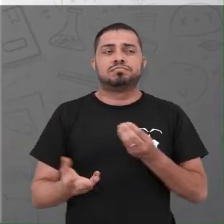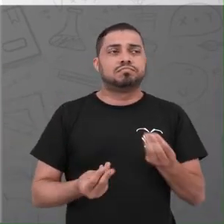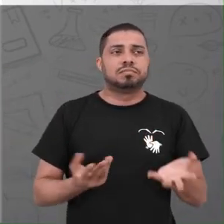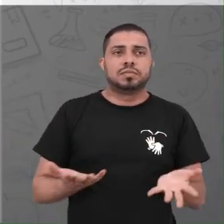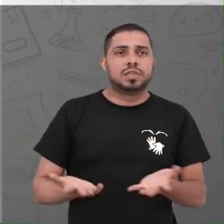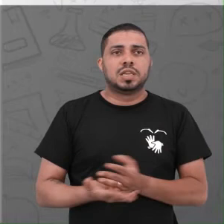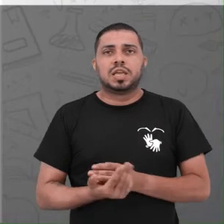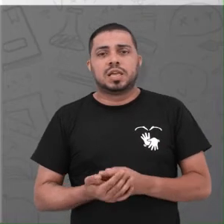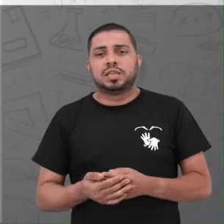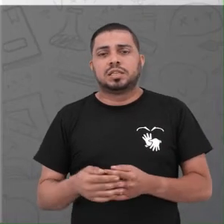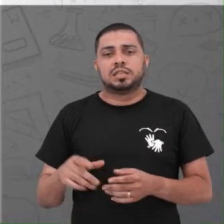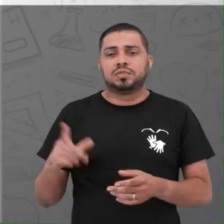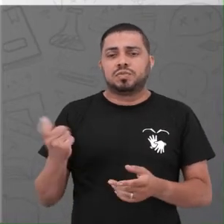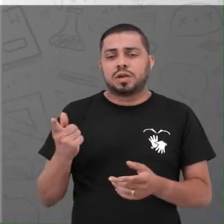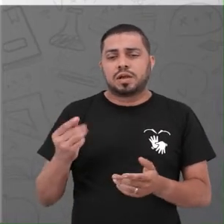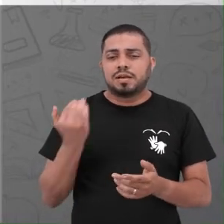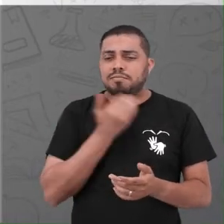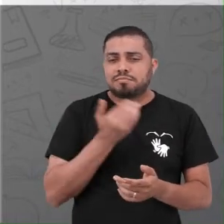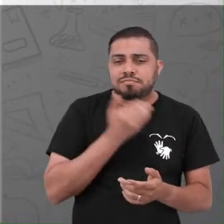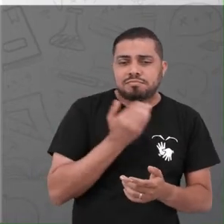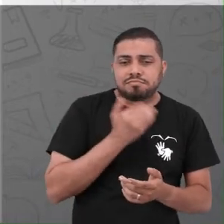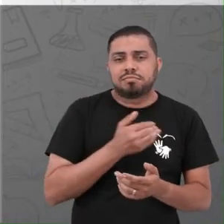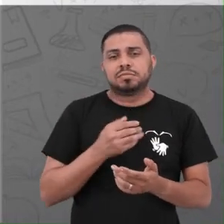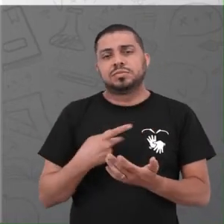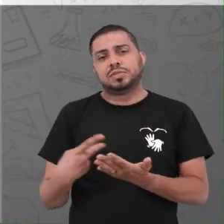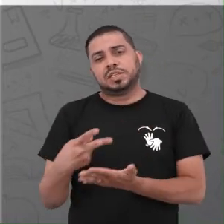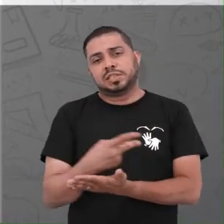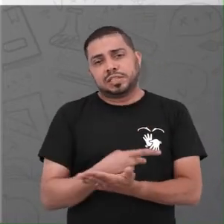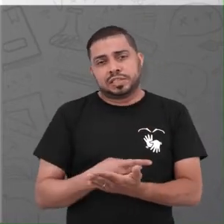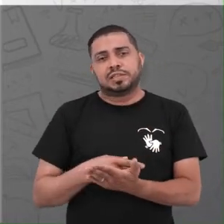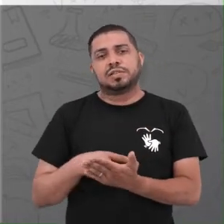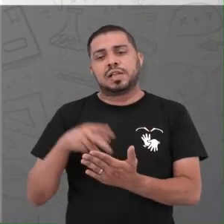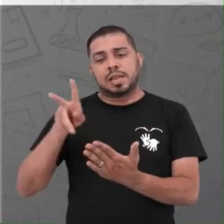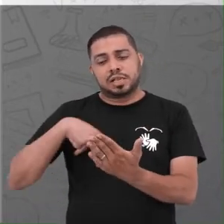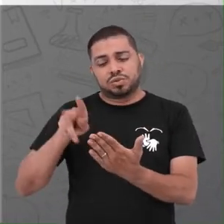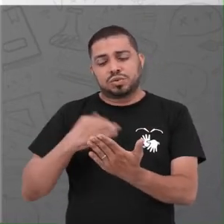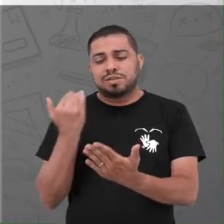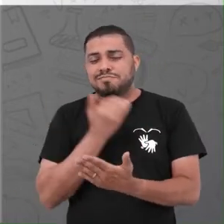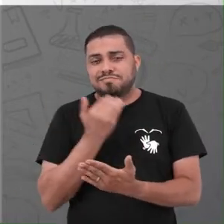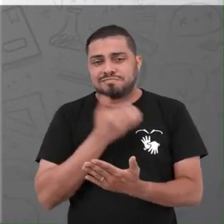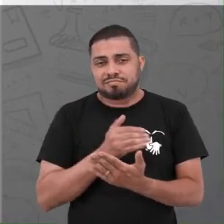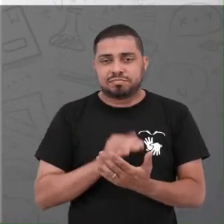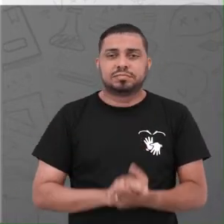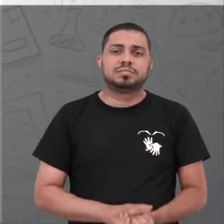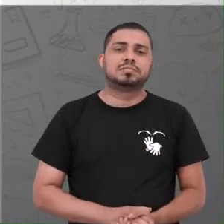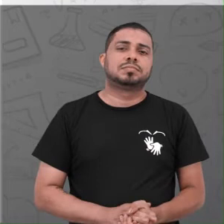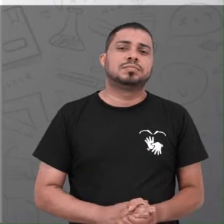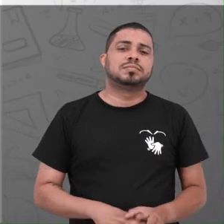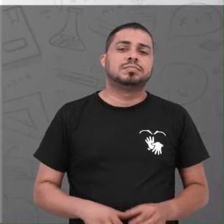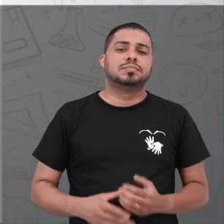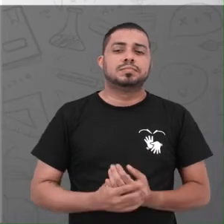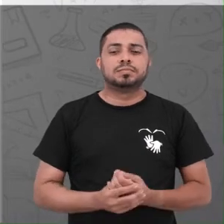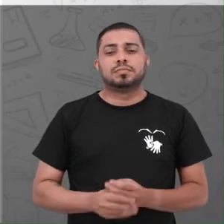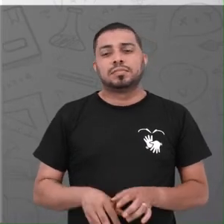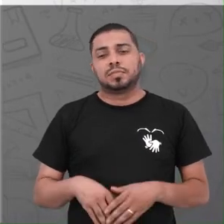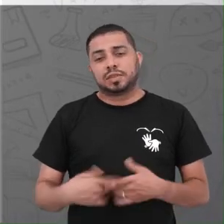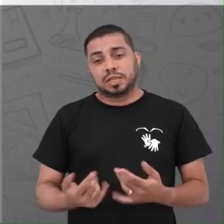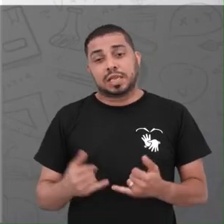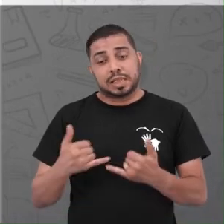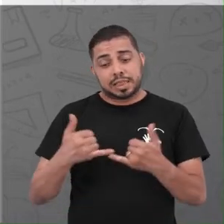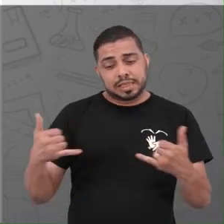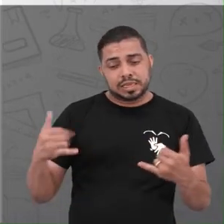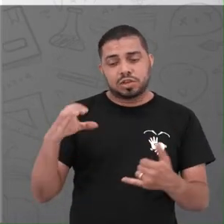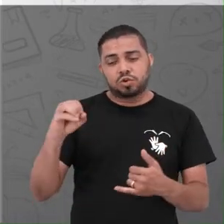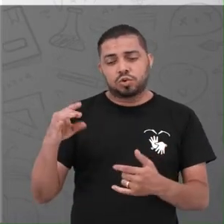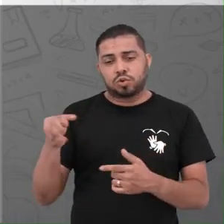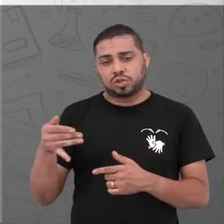uma não legibilidade do desenho, né? Comprometer ali a leitura dessas cotas, para que as linhas de cota